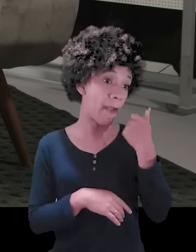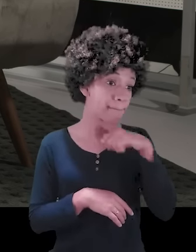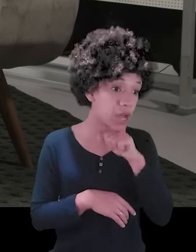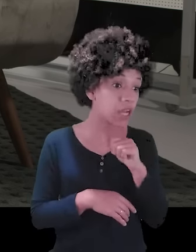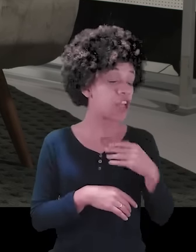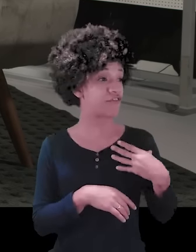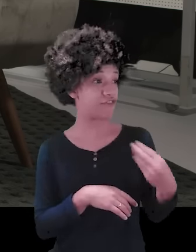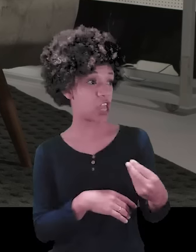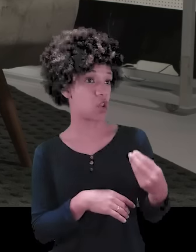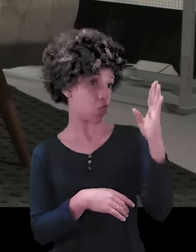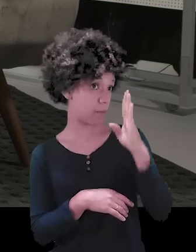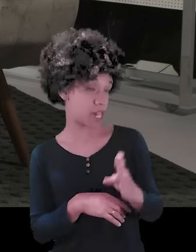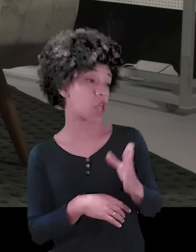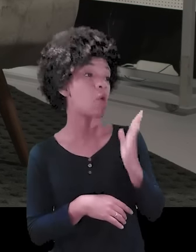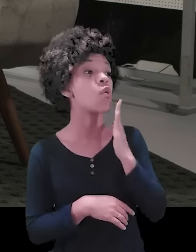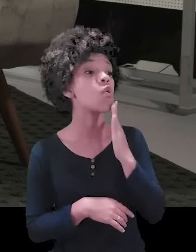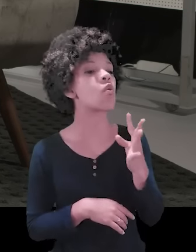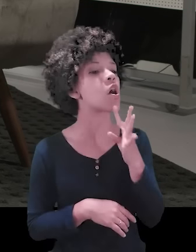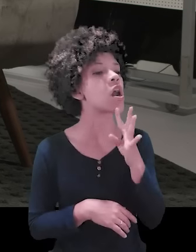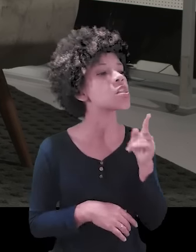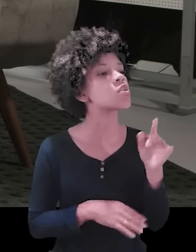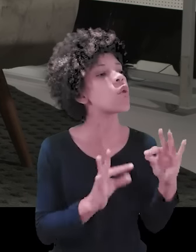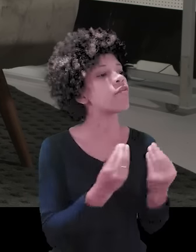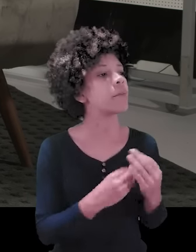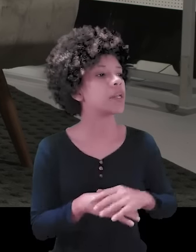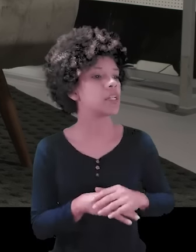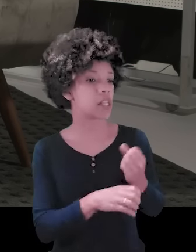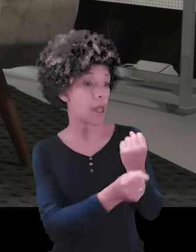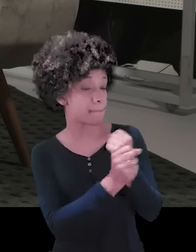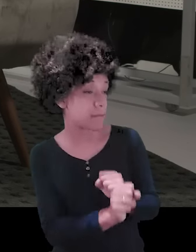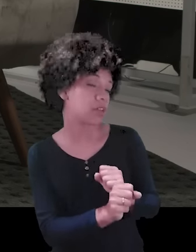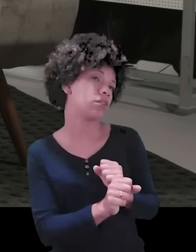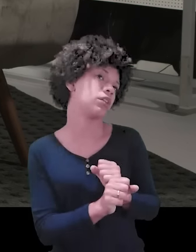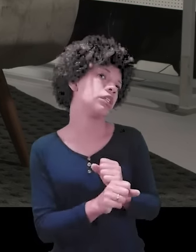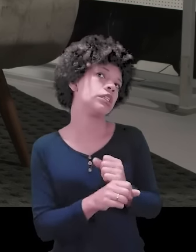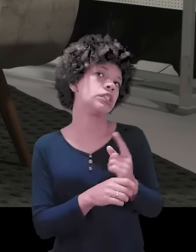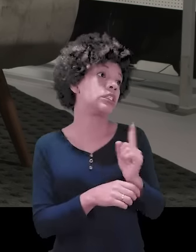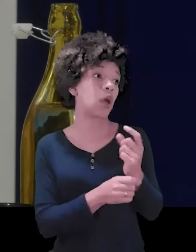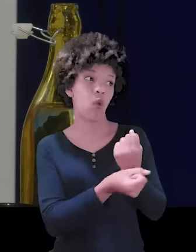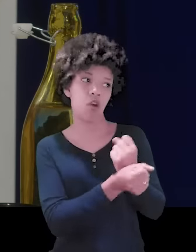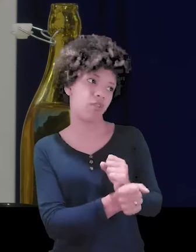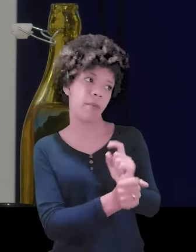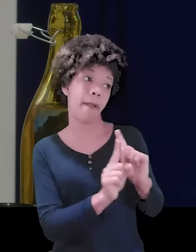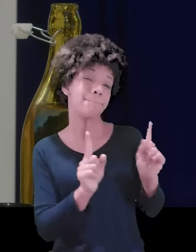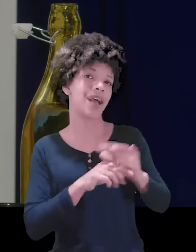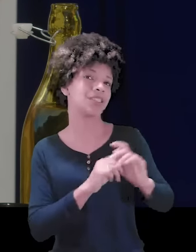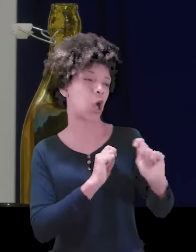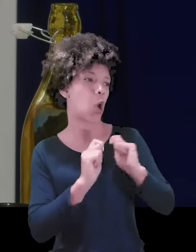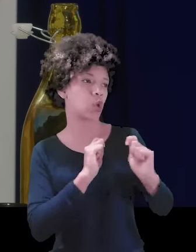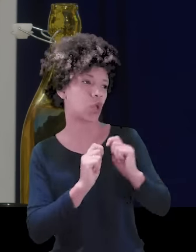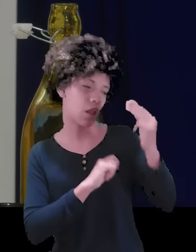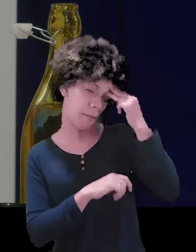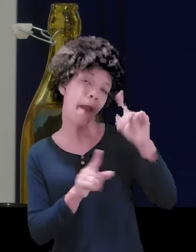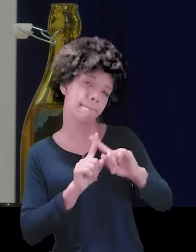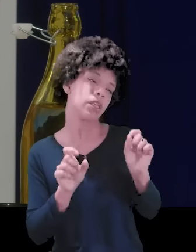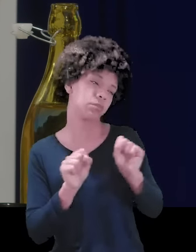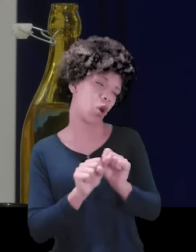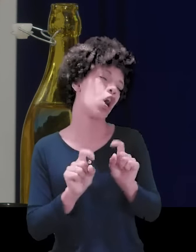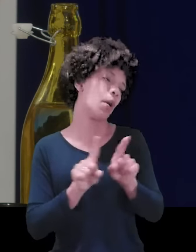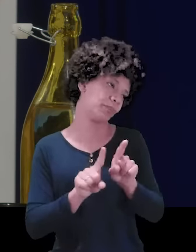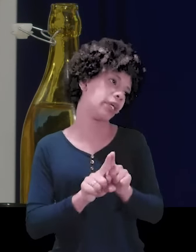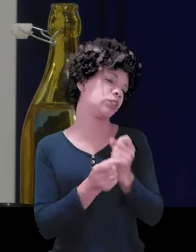você deixou no Brasil e aí você aprende a pessoa não necessariamente com algema mas pode ser com Gemma